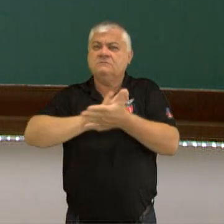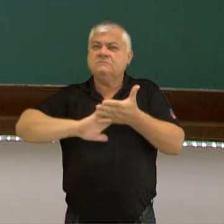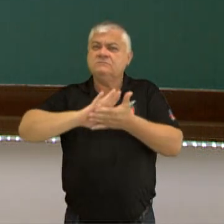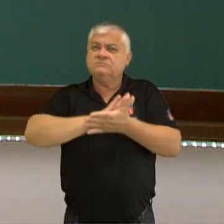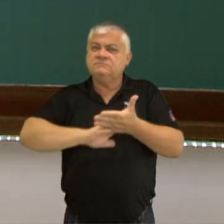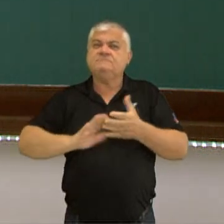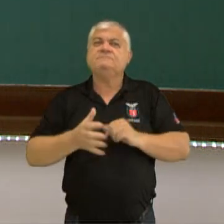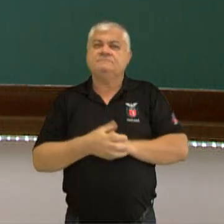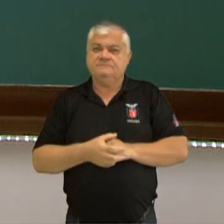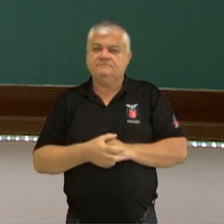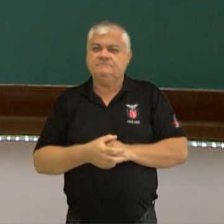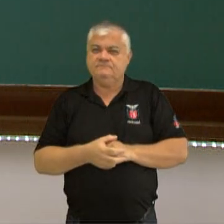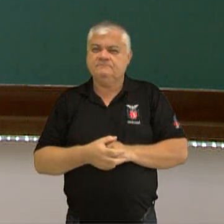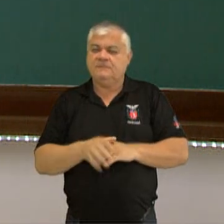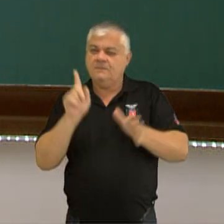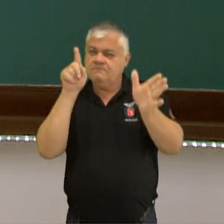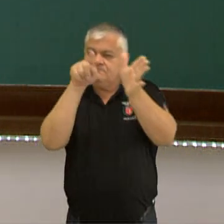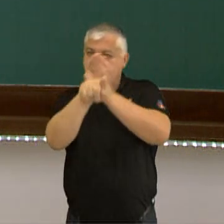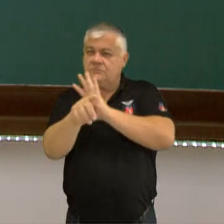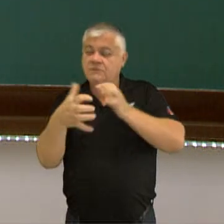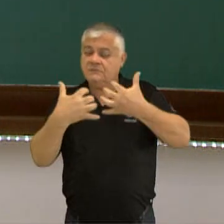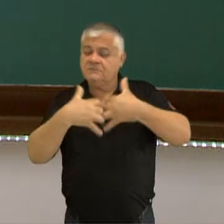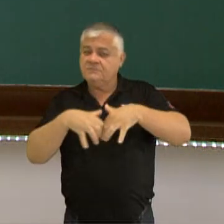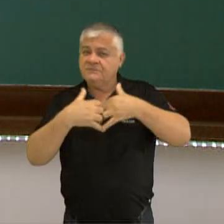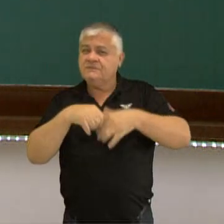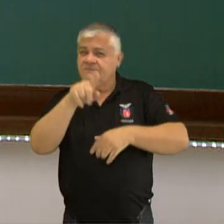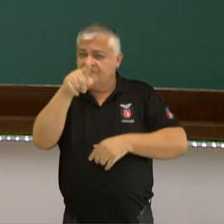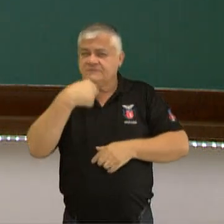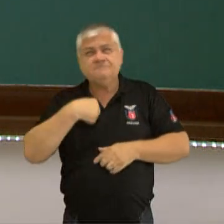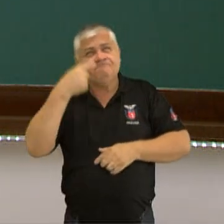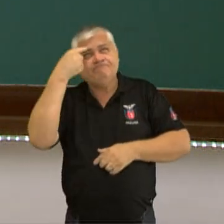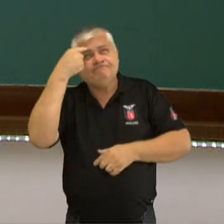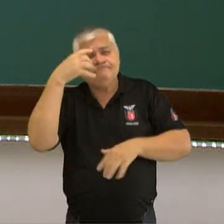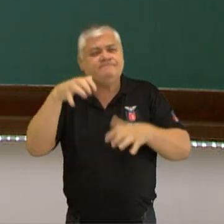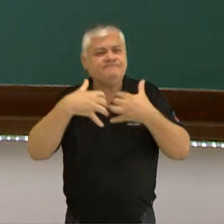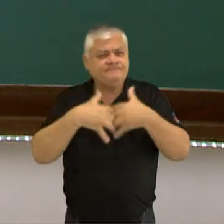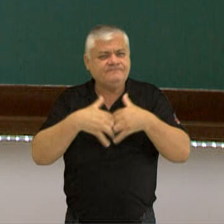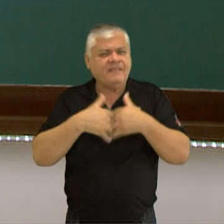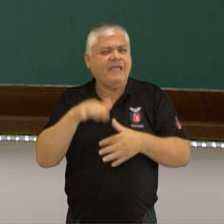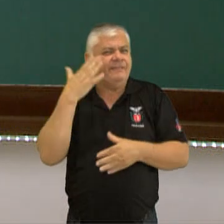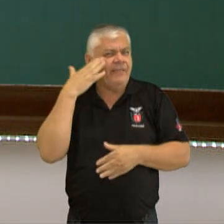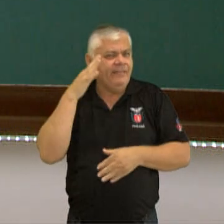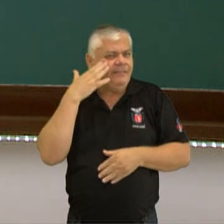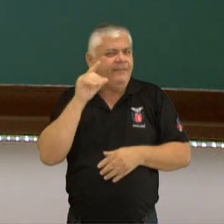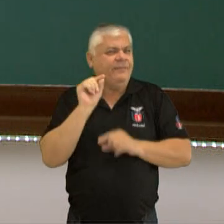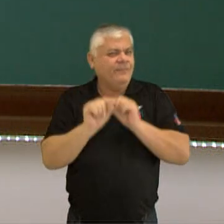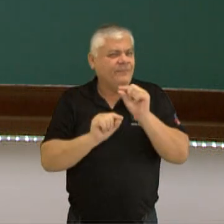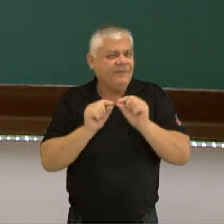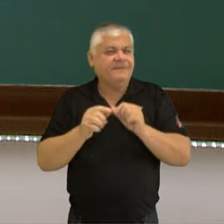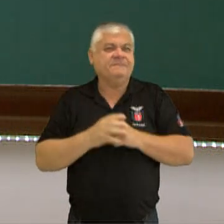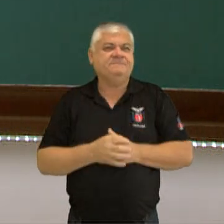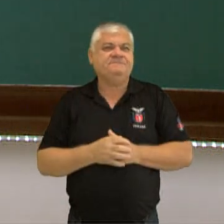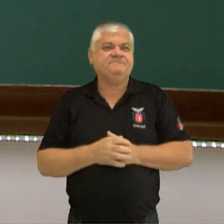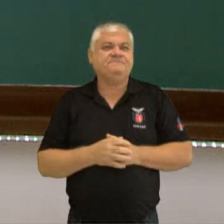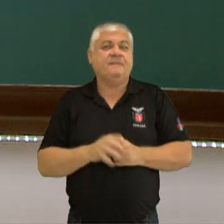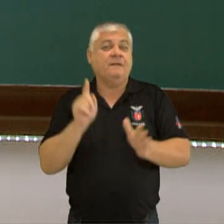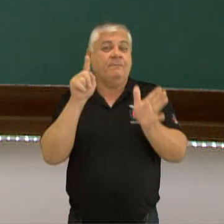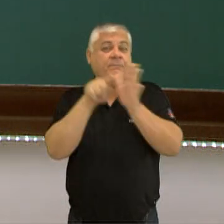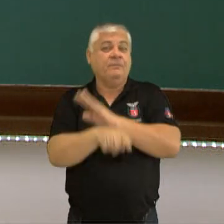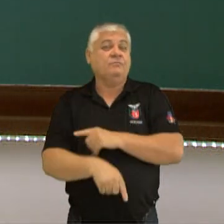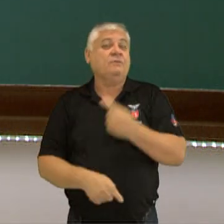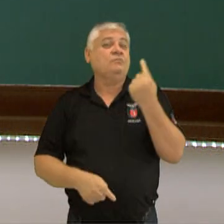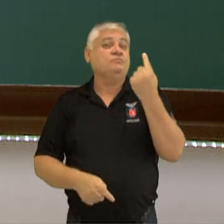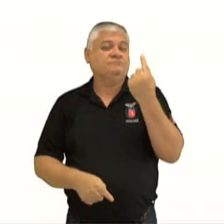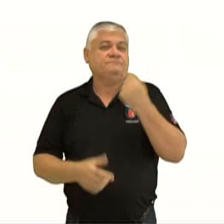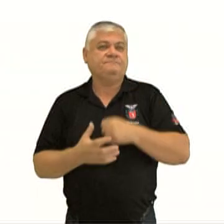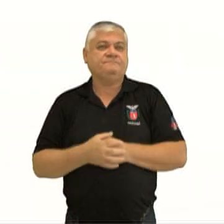planeta. Então, já vai para o nosso primeiro quiz. Vamos ver se você está entendendo do assunto que a gente está falando. Pergunta número 1.